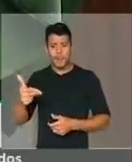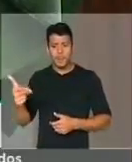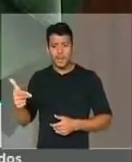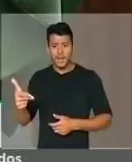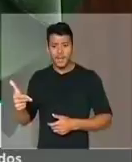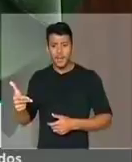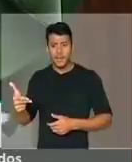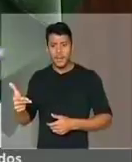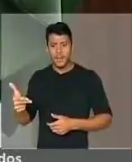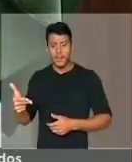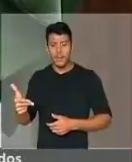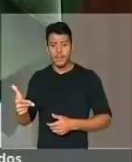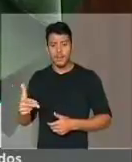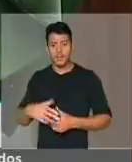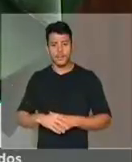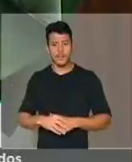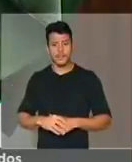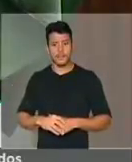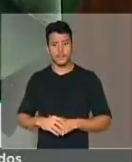tiroteios?